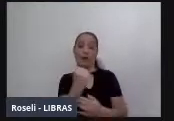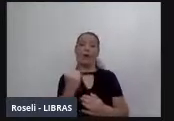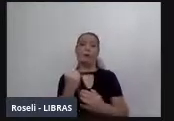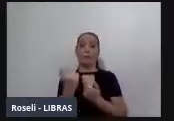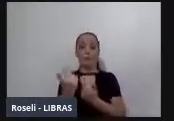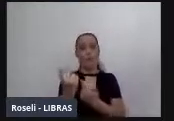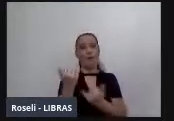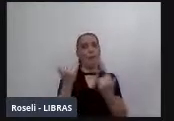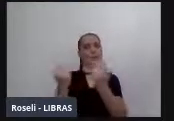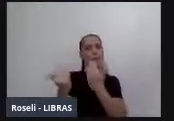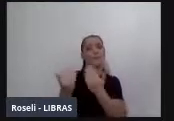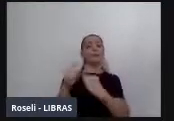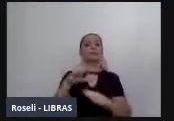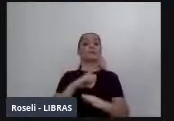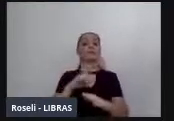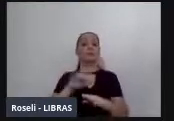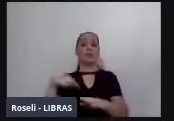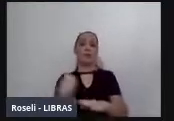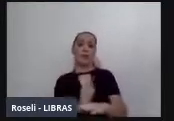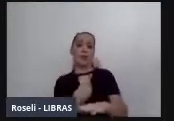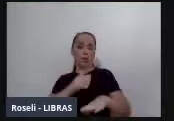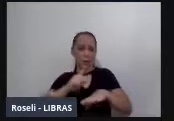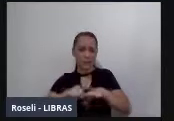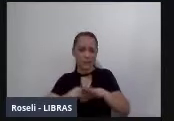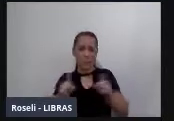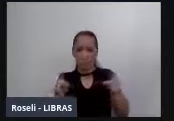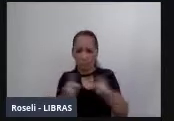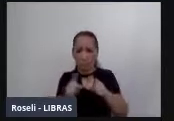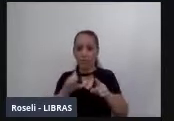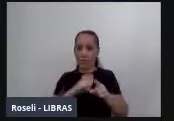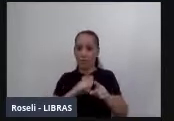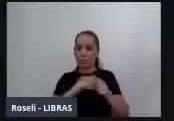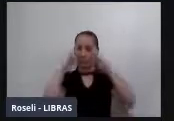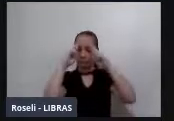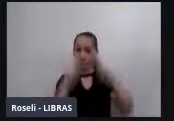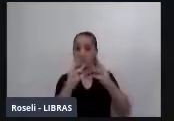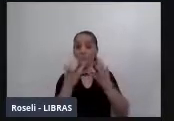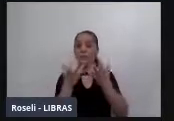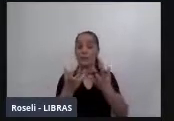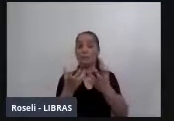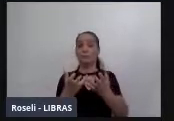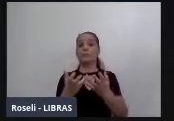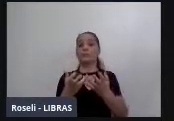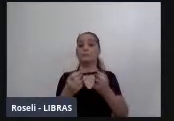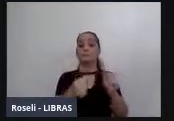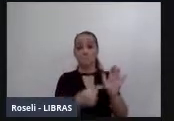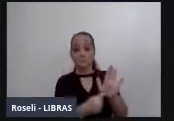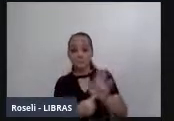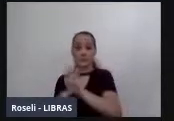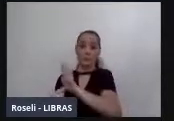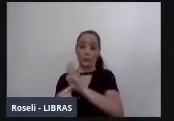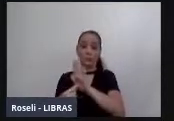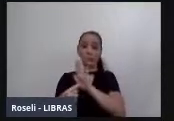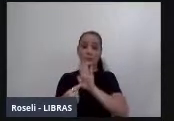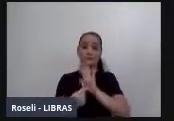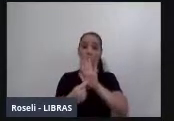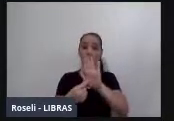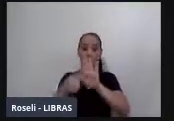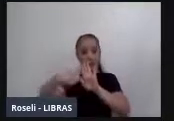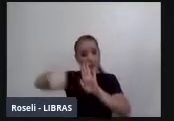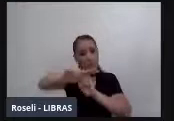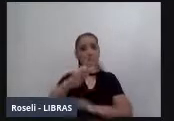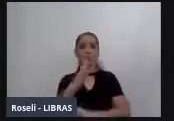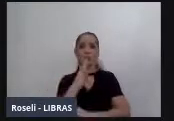temos um tempo restrito e eu quero respeitá-lo, eu vou colocar, então, essa apresentação da cátedra para que todos